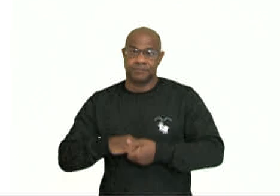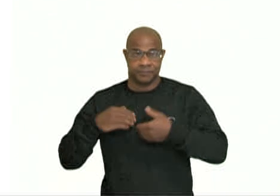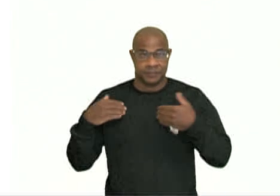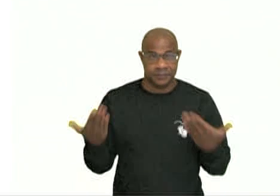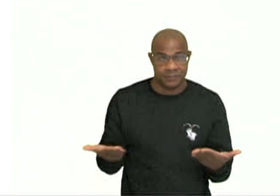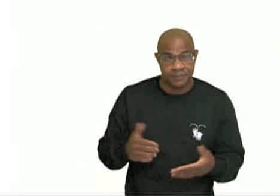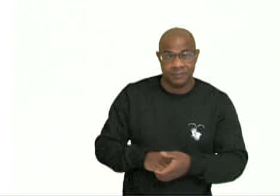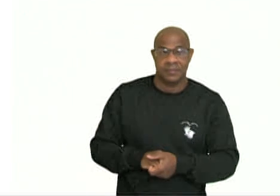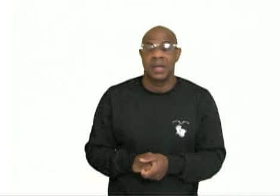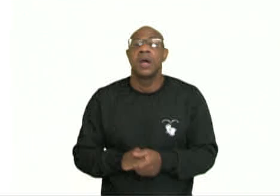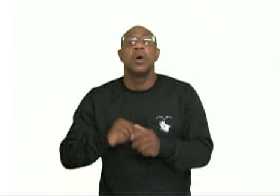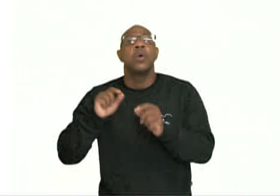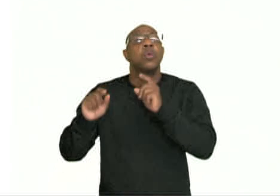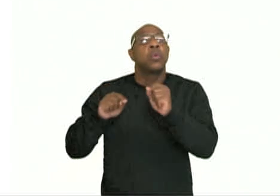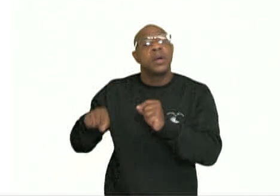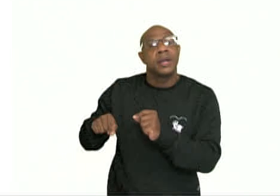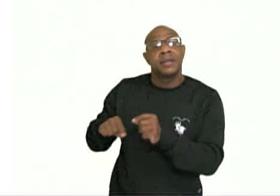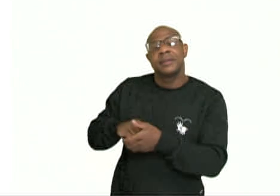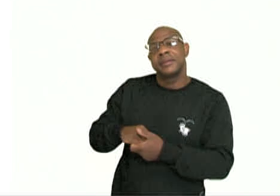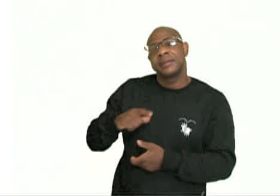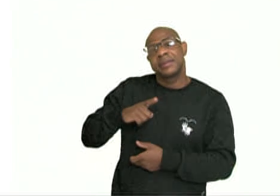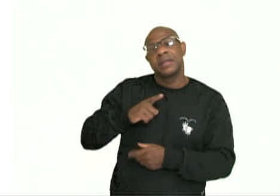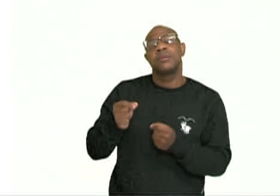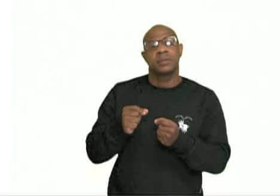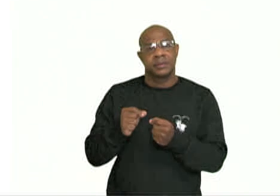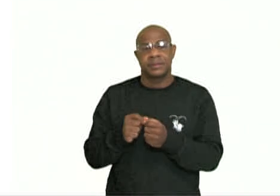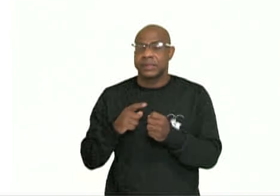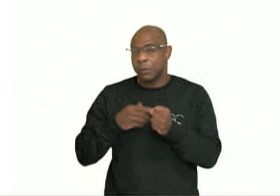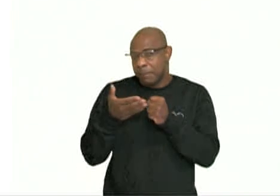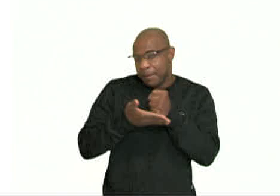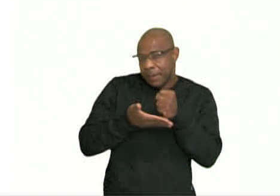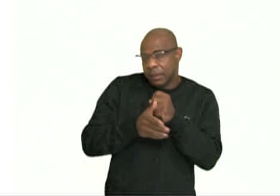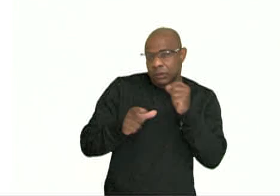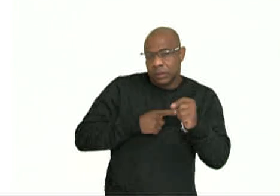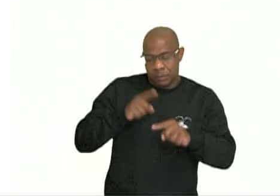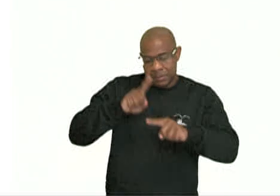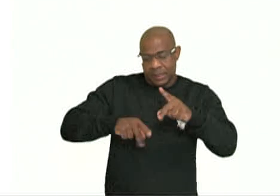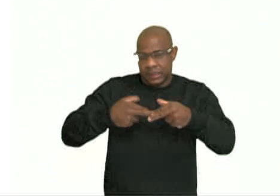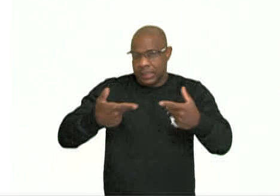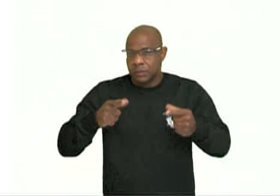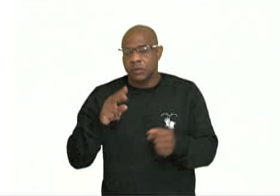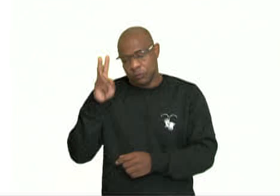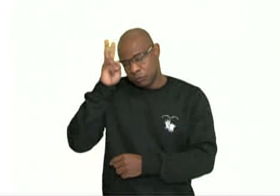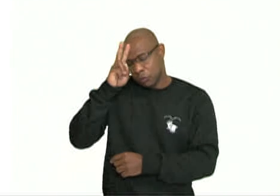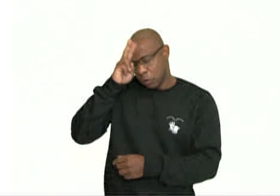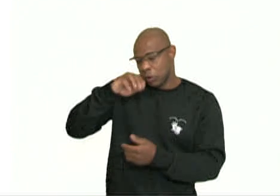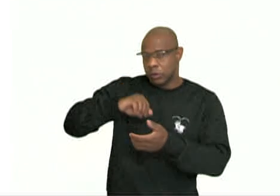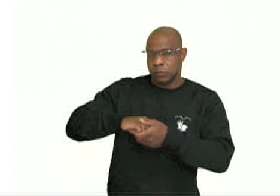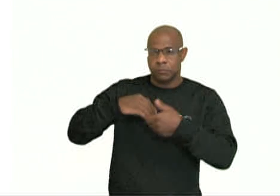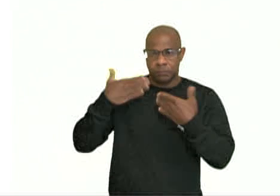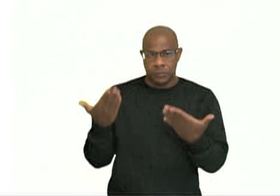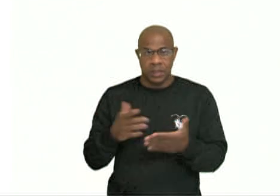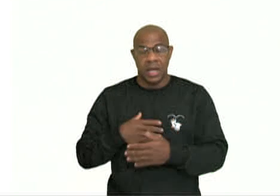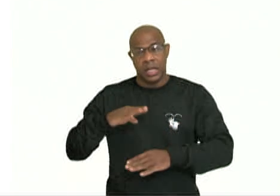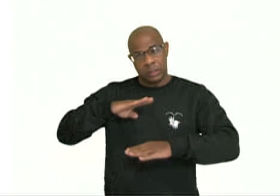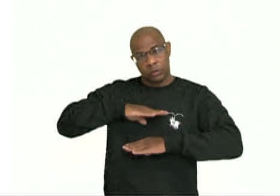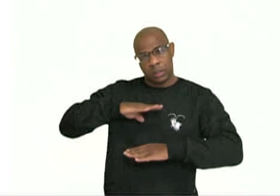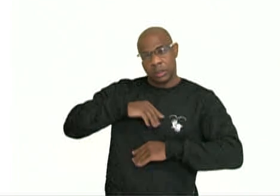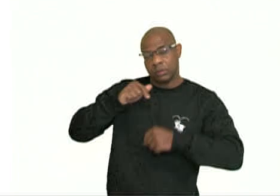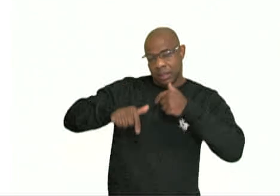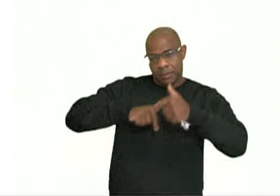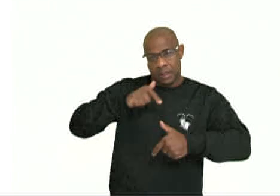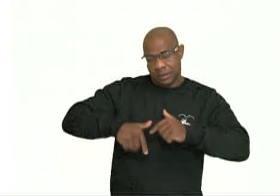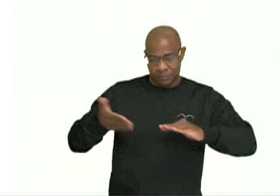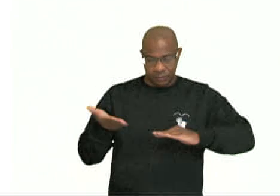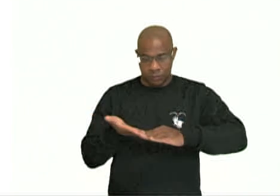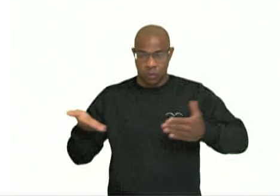e a sua análise baseia-se nesse sentido ao materialismo histórico. Sobre a situação do trabalho na contemporaneidade,